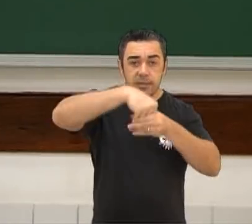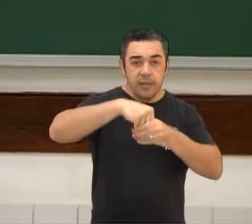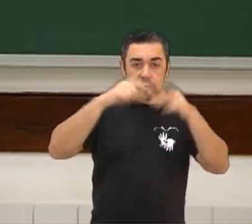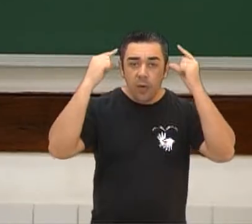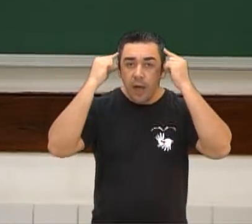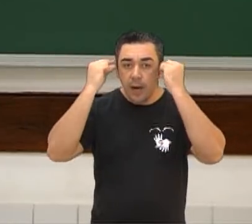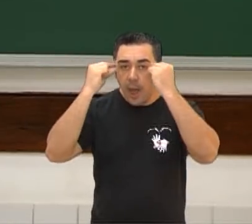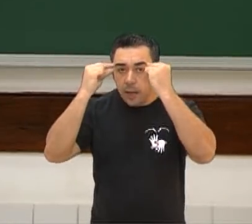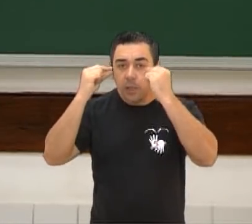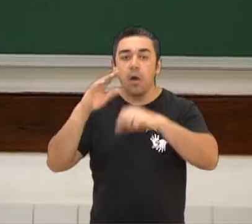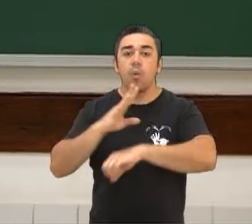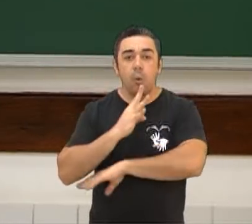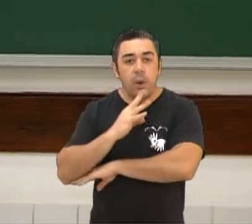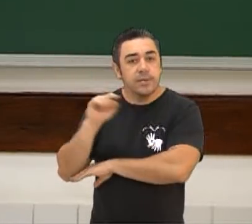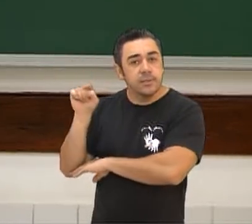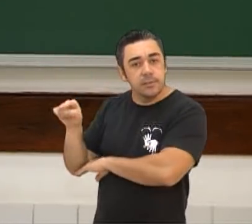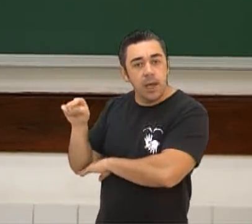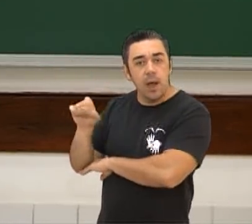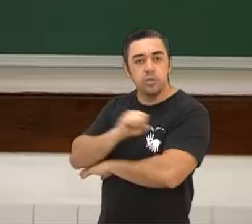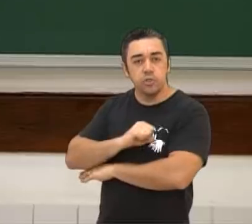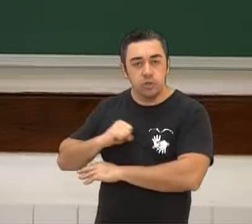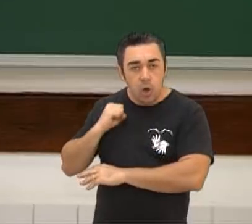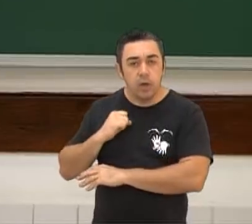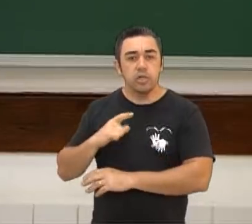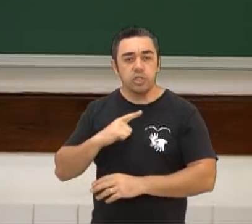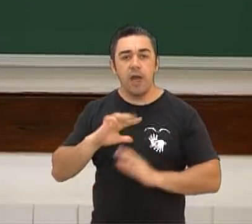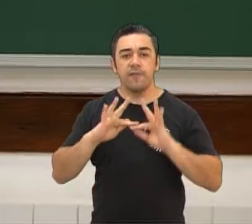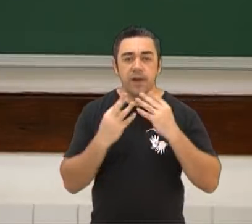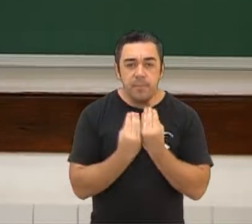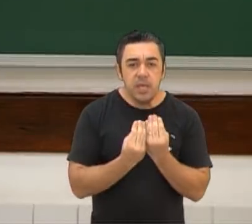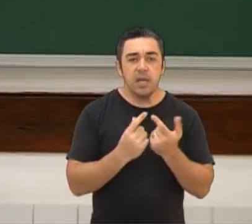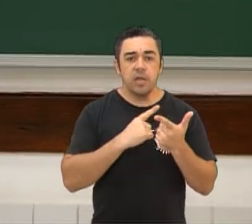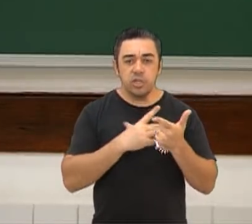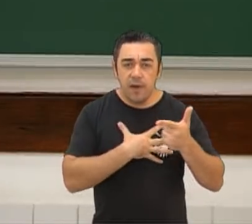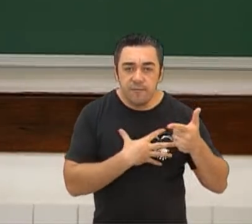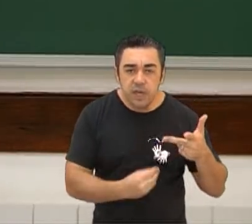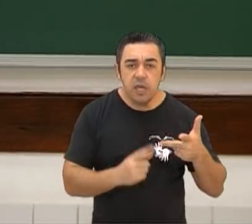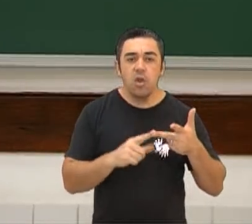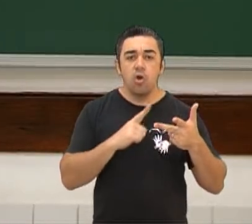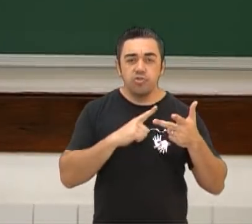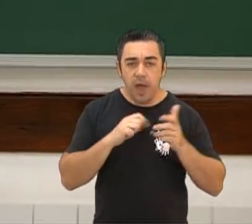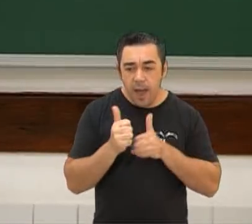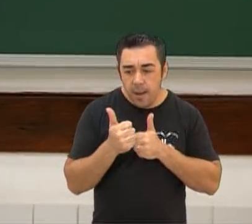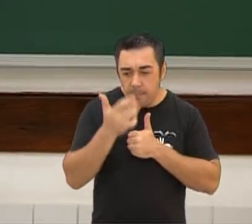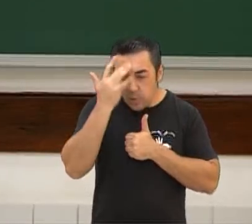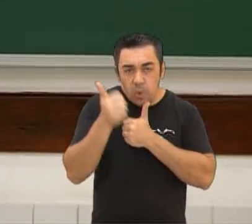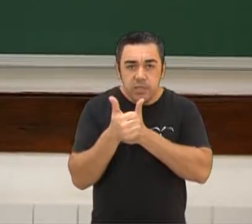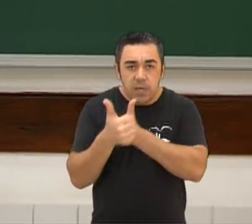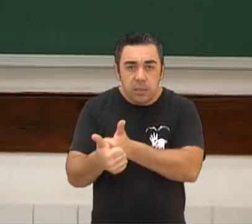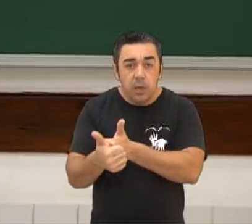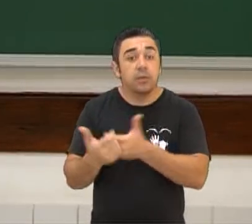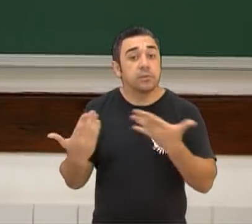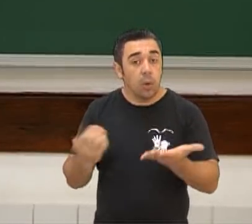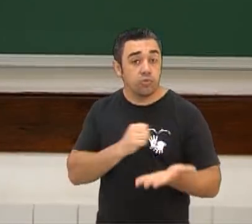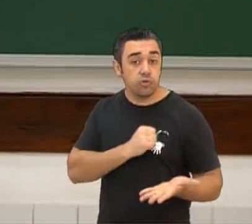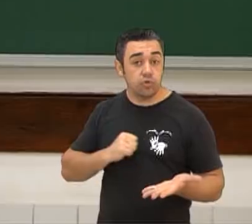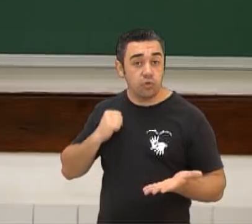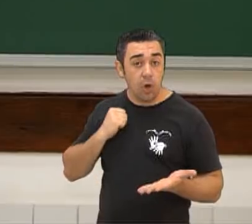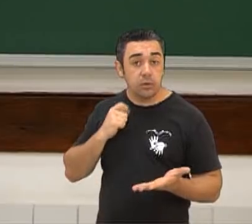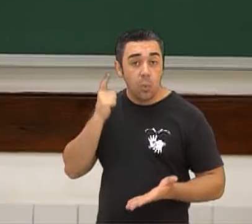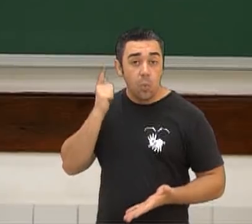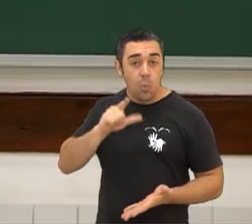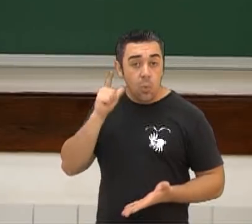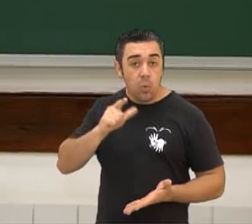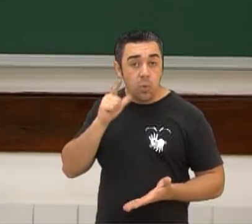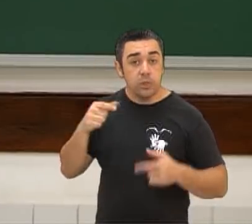para conversar com Sócrates. Sócrates tinha família, tinha filhos, tinha discípulos, tinha seguidores. E tudo isso Sócrates criou,